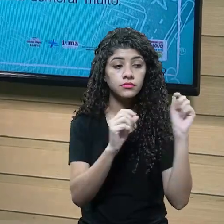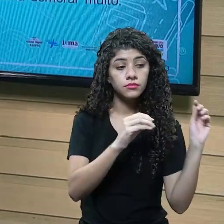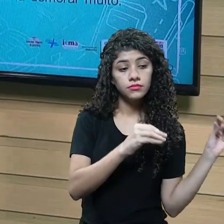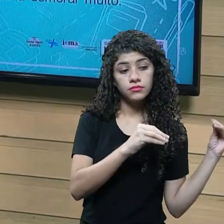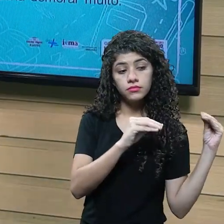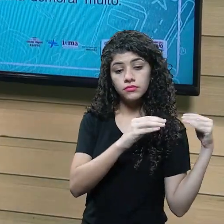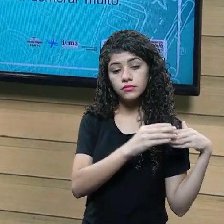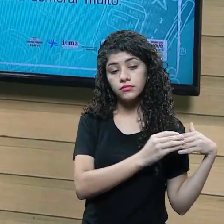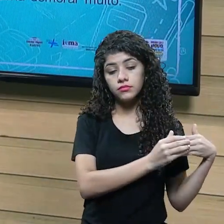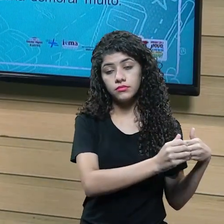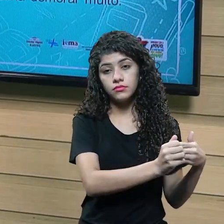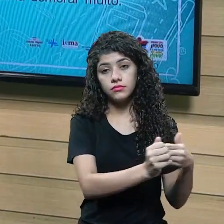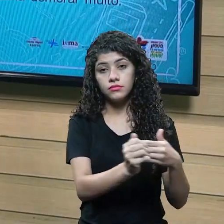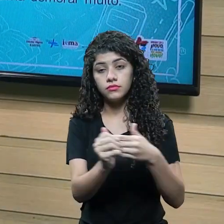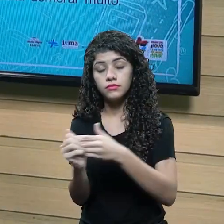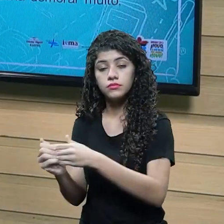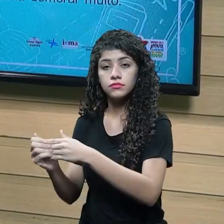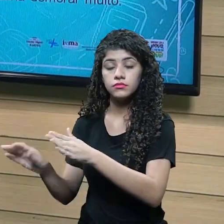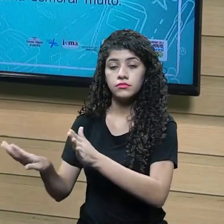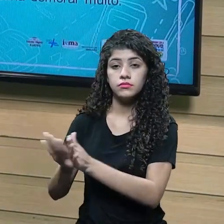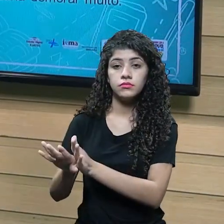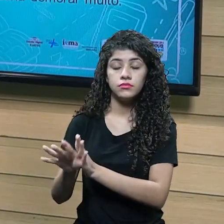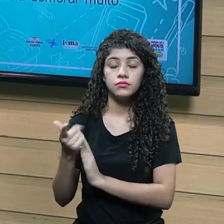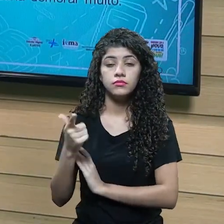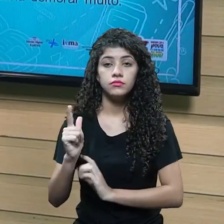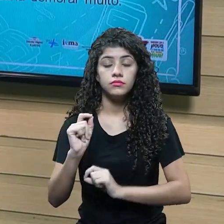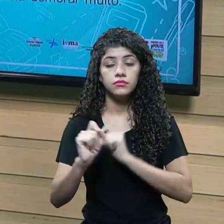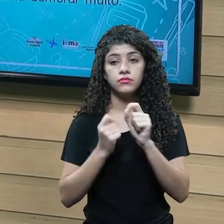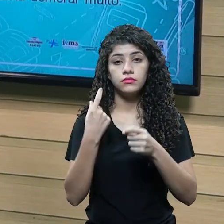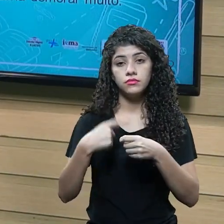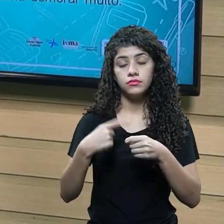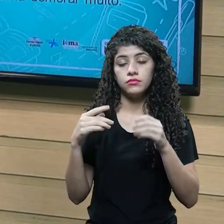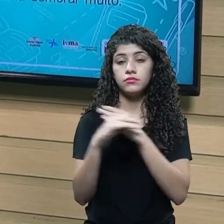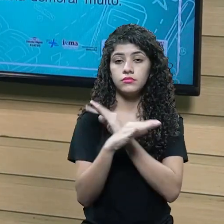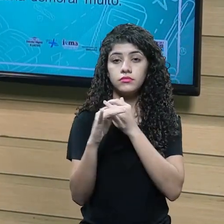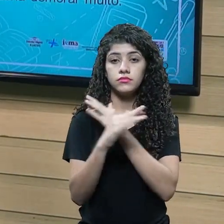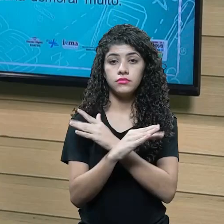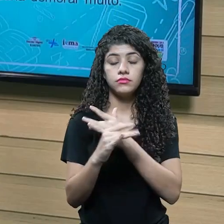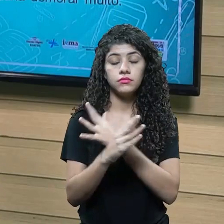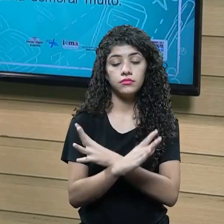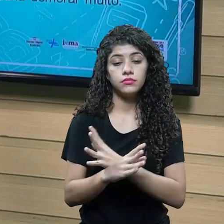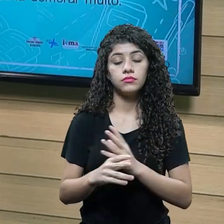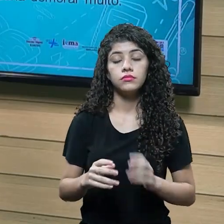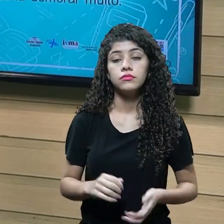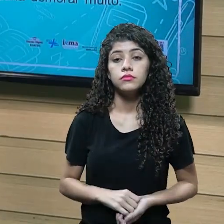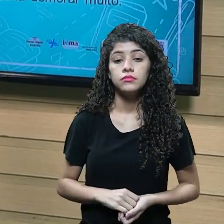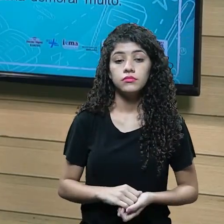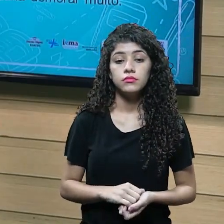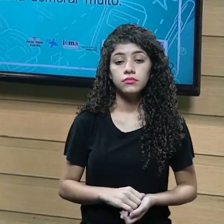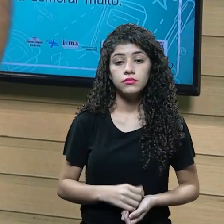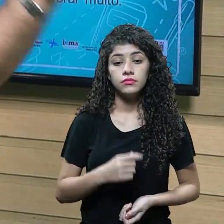a partir do momento que indústrias ela não contém em todo o bairro nem em toda a cidade, ao contrário do comércio atacadista. Tá? Então eu teria, além de adquirir esse